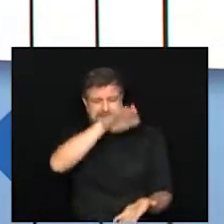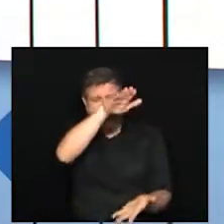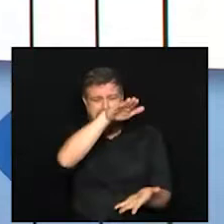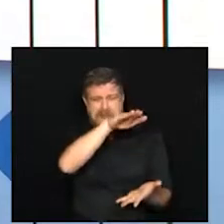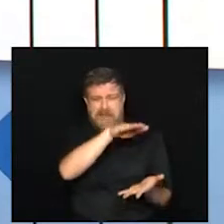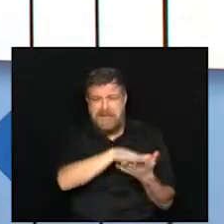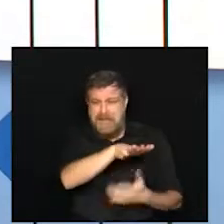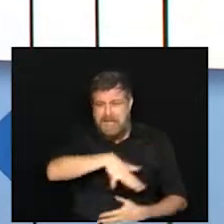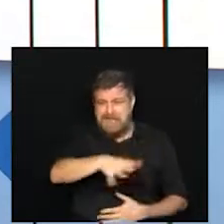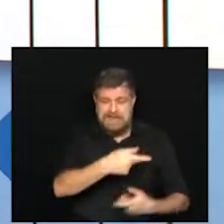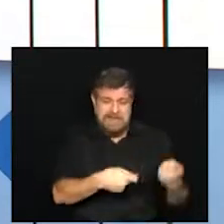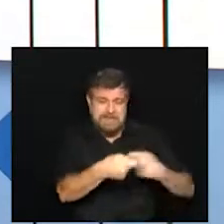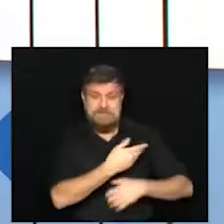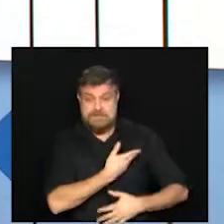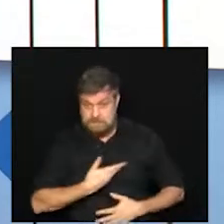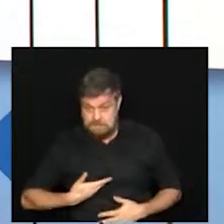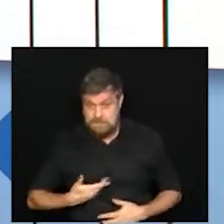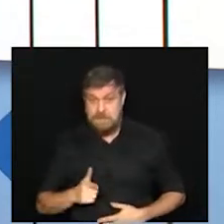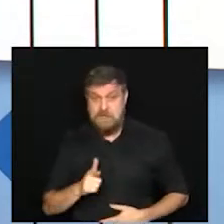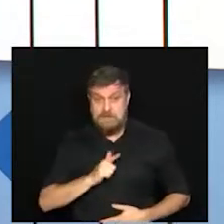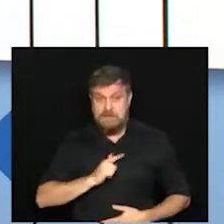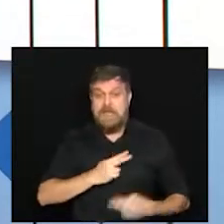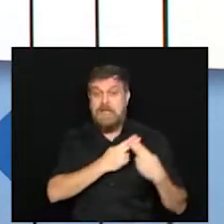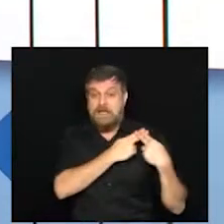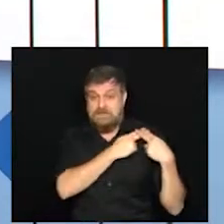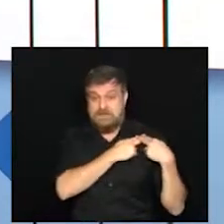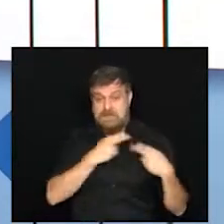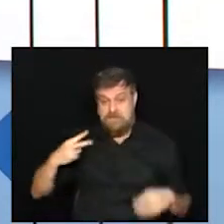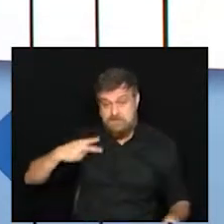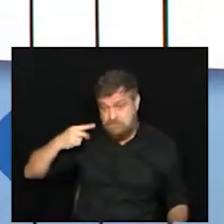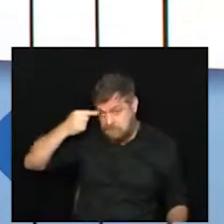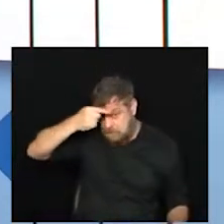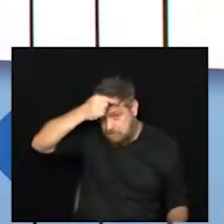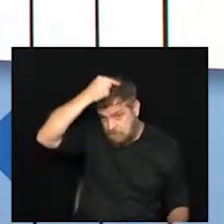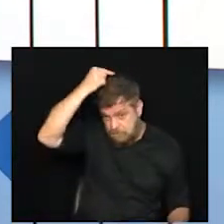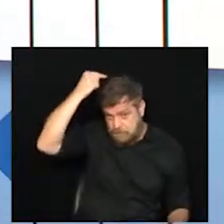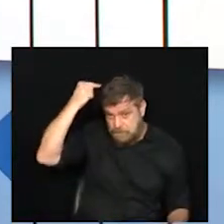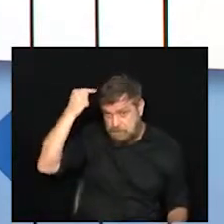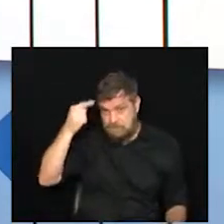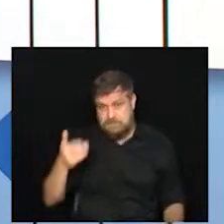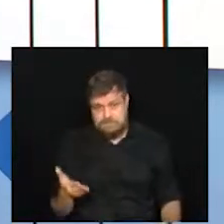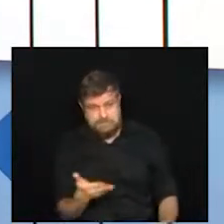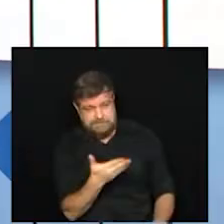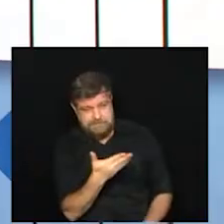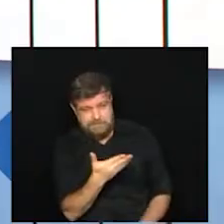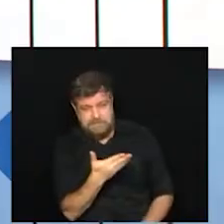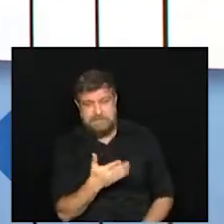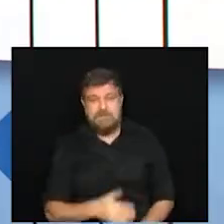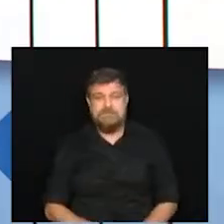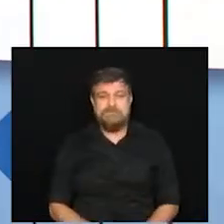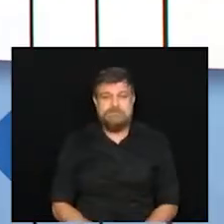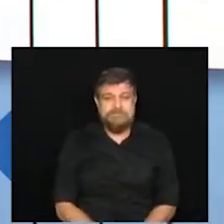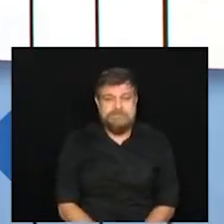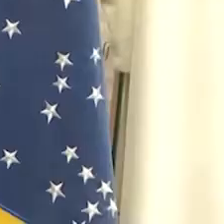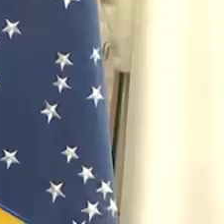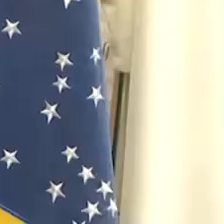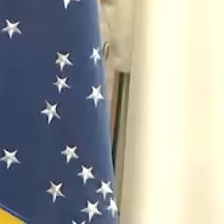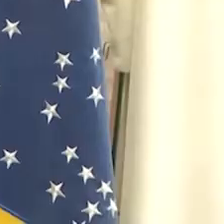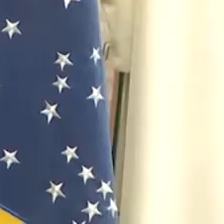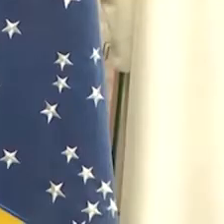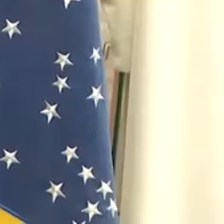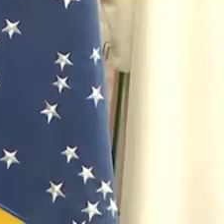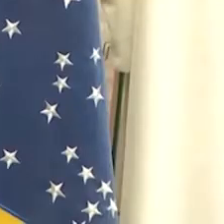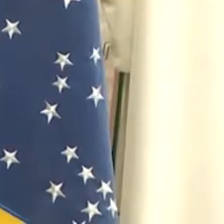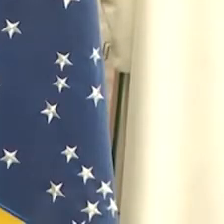da Administração Pública, que é presidida pelo vereador Paulo Gaspar. Acompanhe a reportagem.